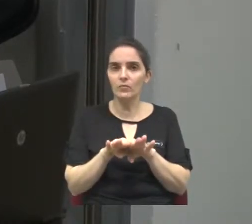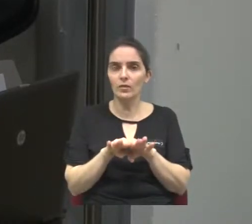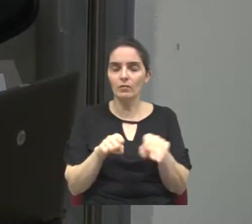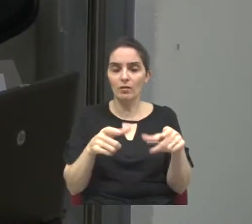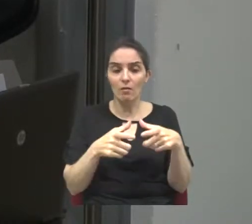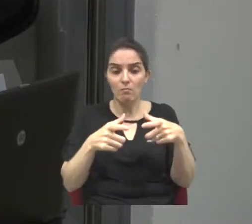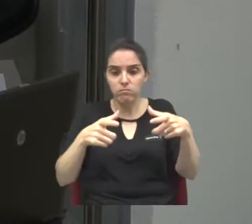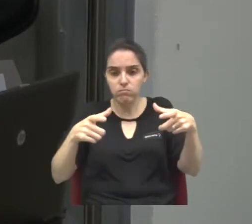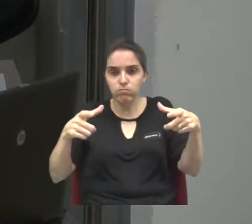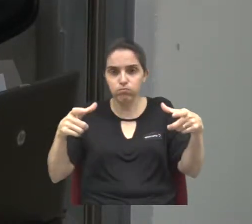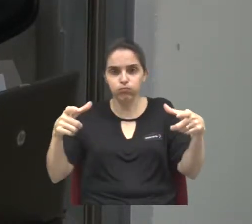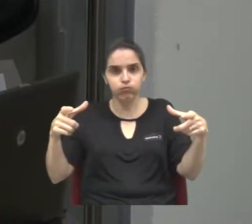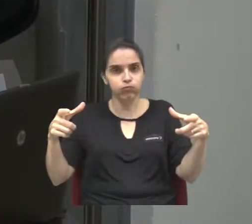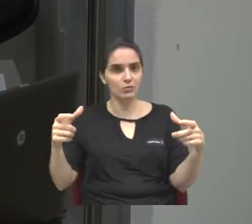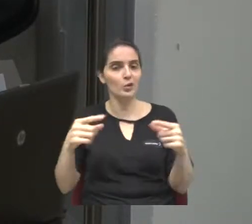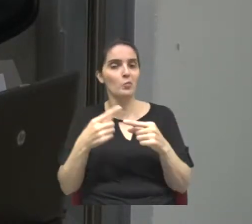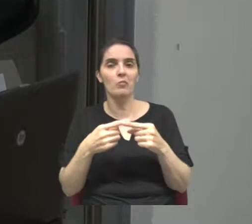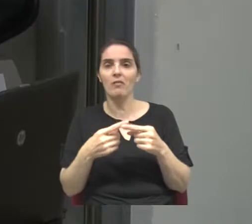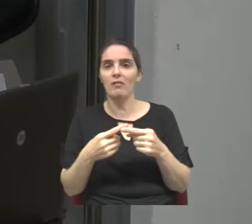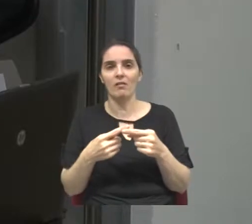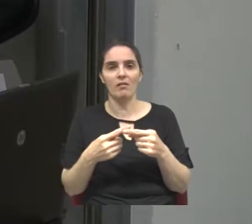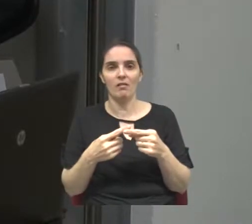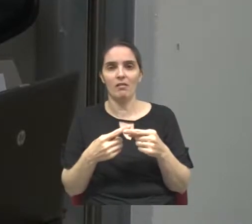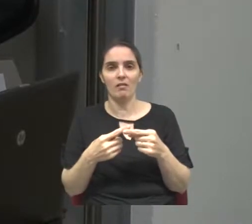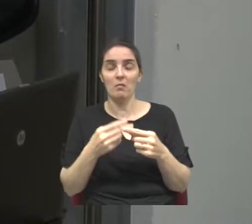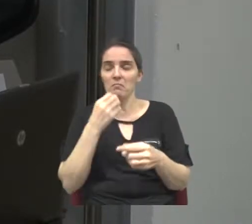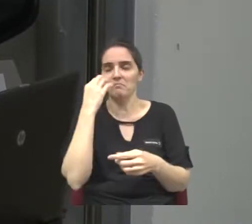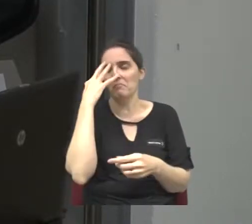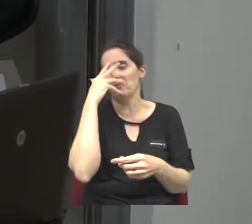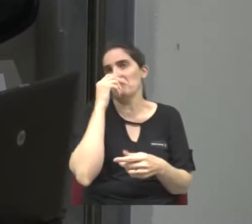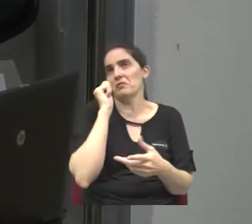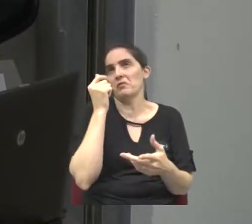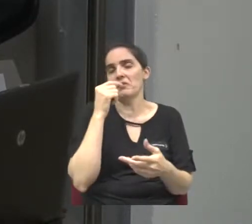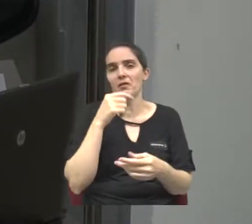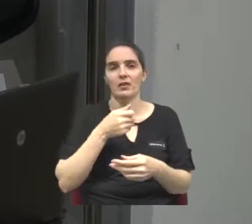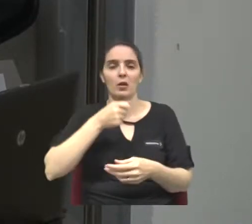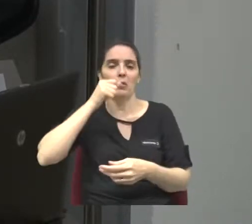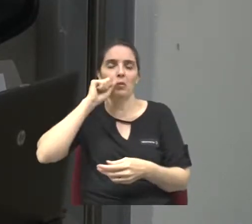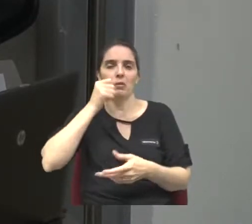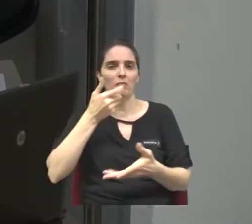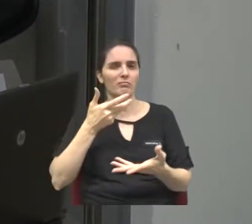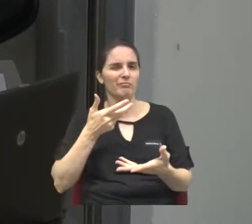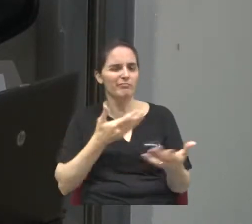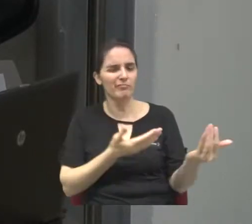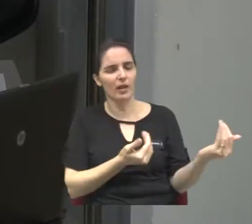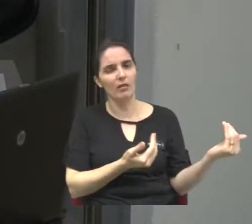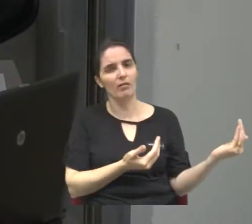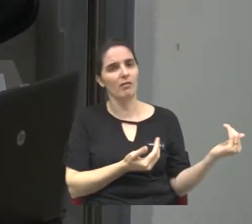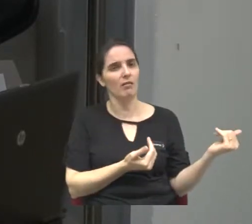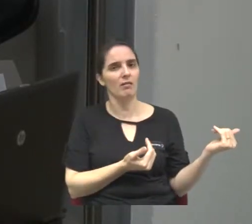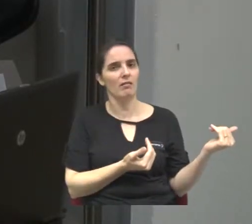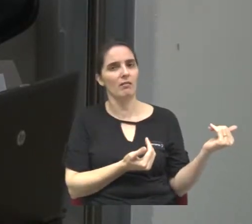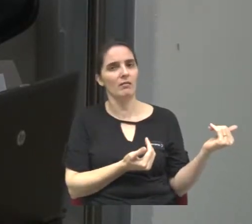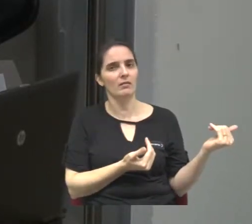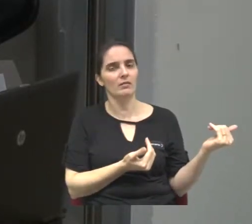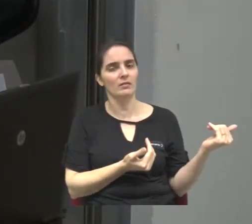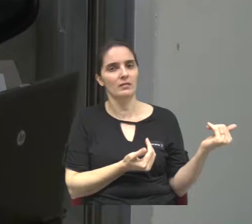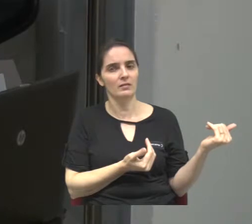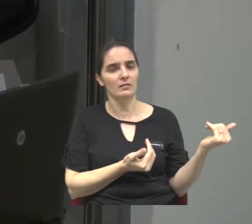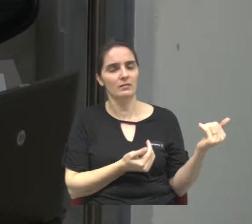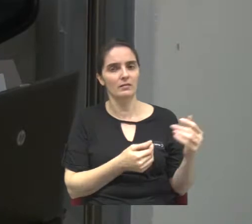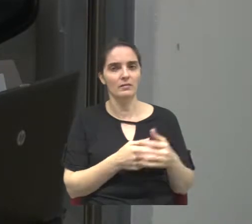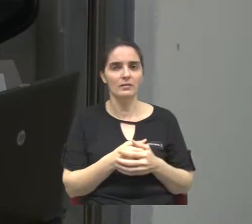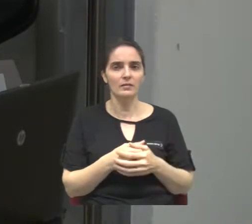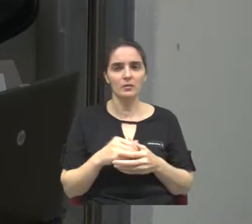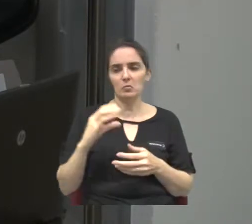muito grande e muitas vezes os adolescentes são atraídos por essa questão que se chamam do CHAI. Então, hoje a gente